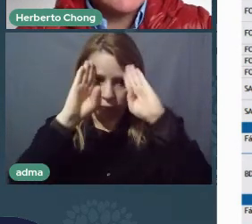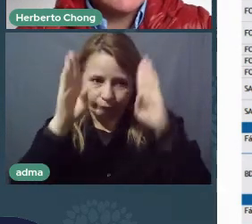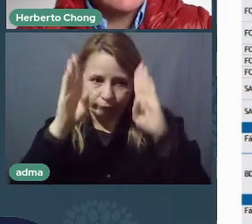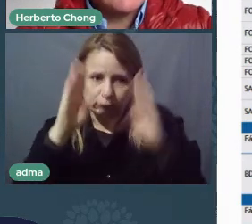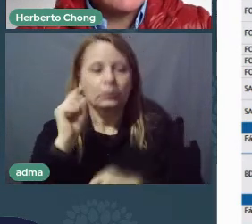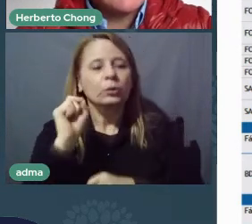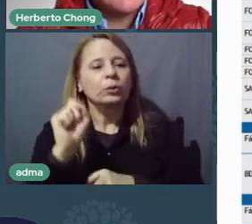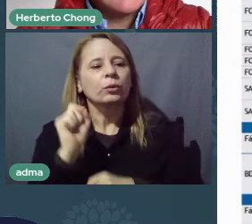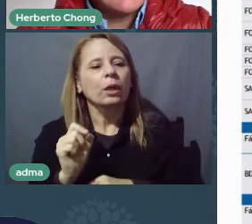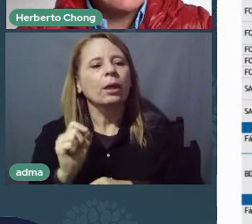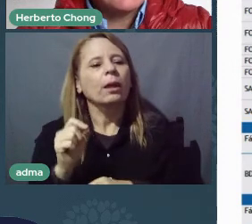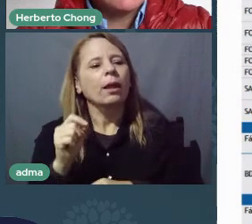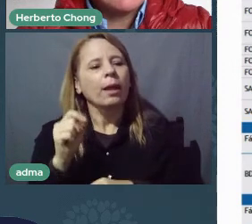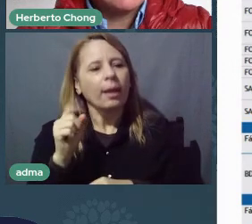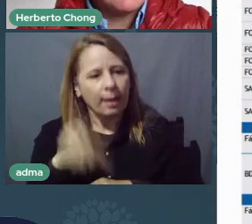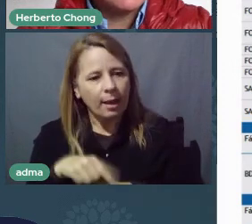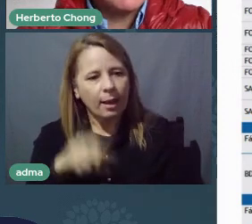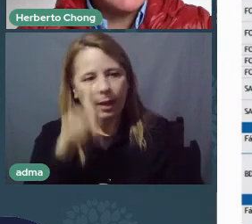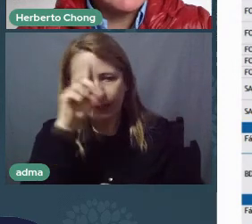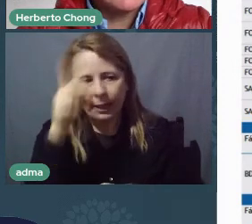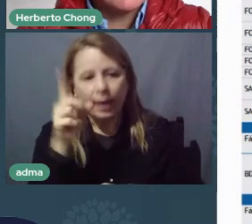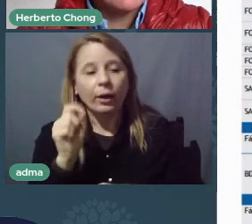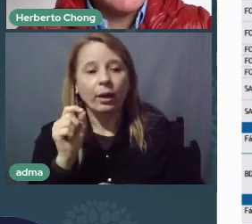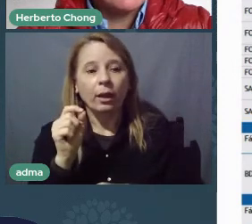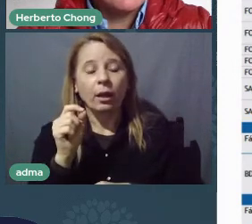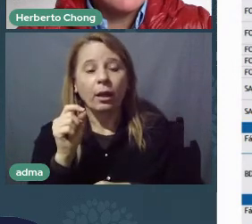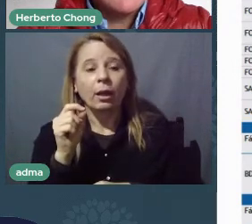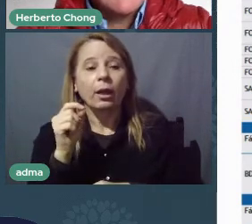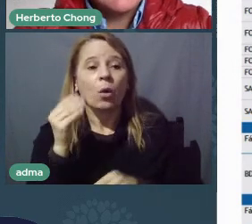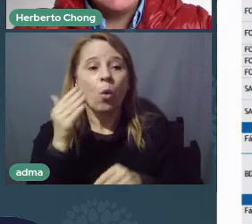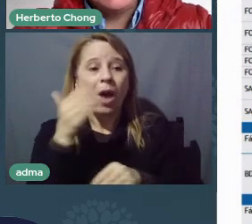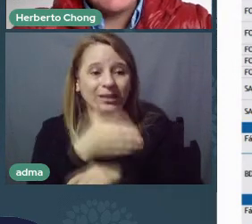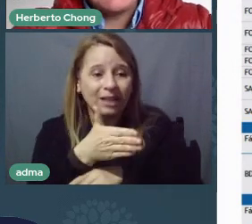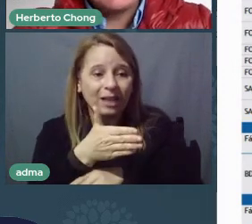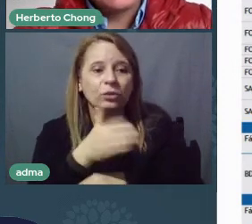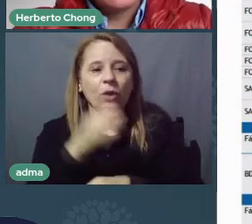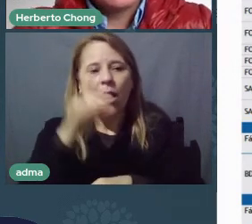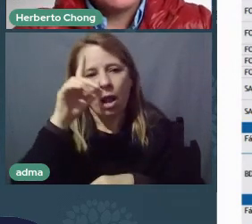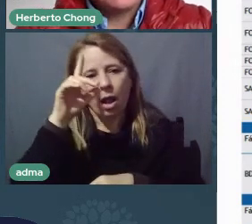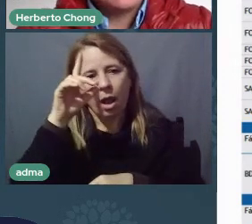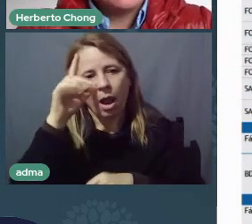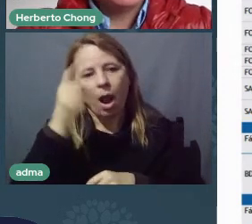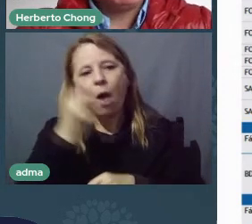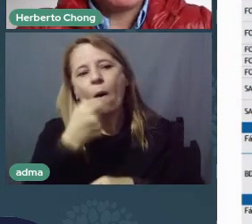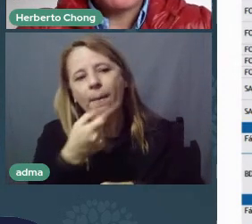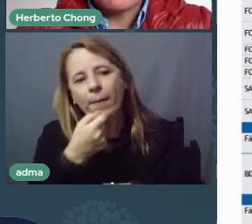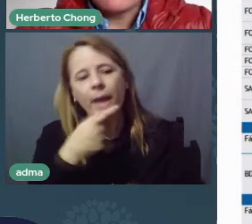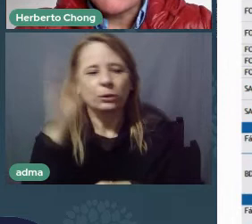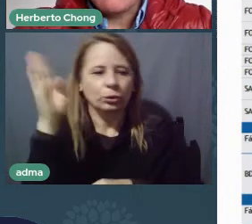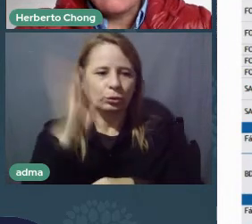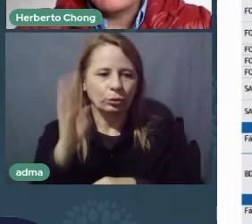gente fortalecer essa ideia de que o acesso à medicação no Brasil, ele é